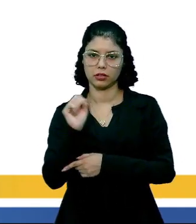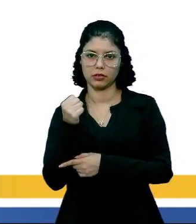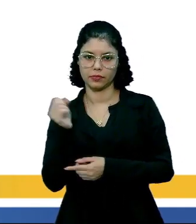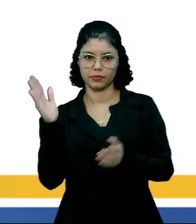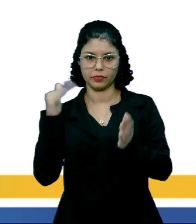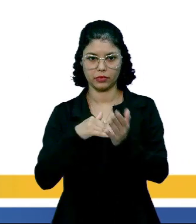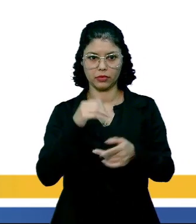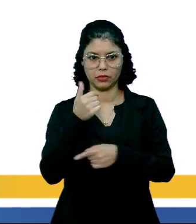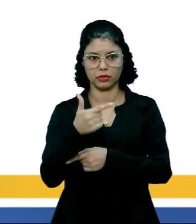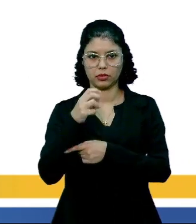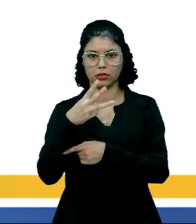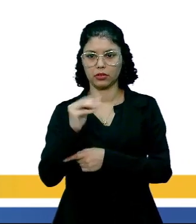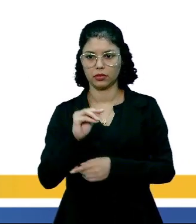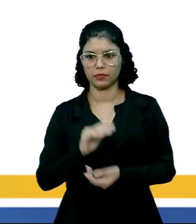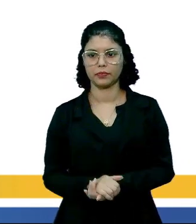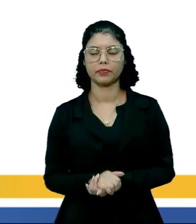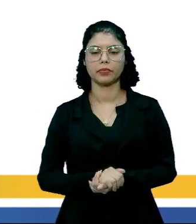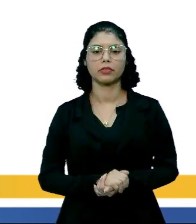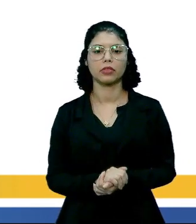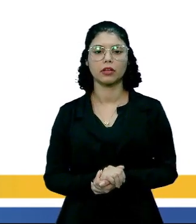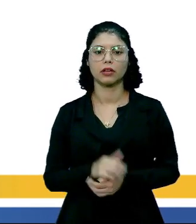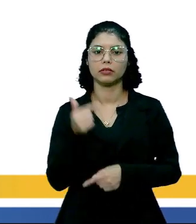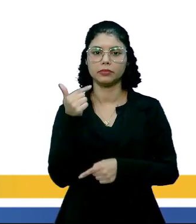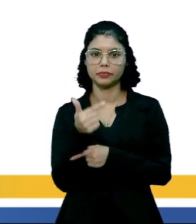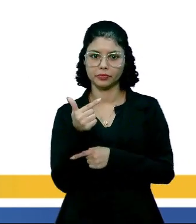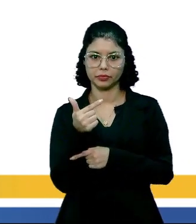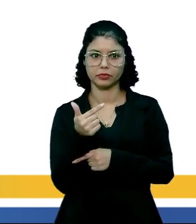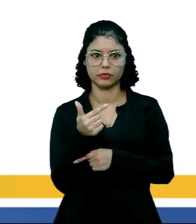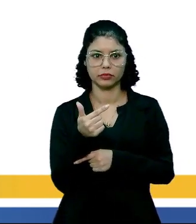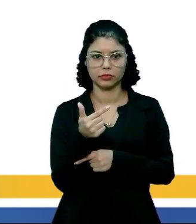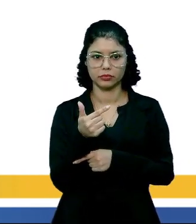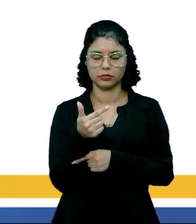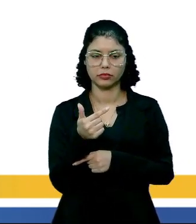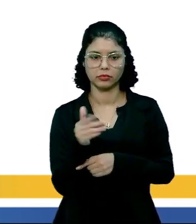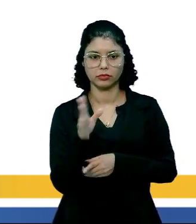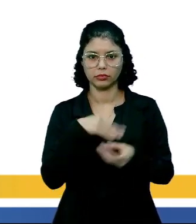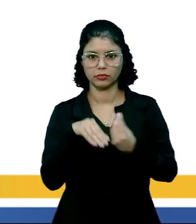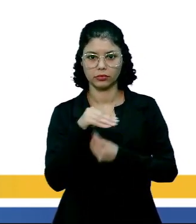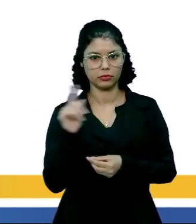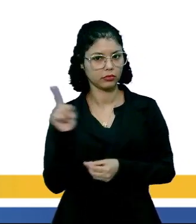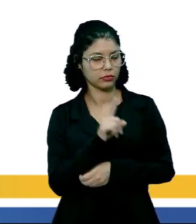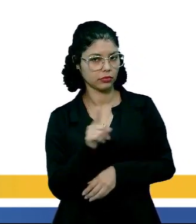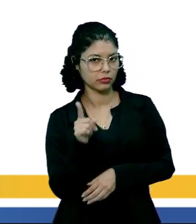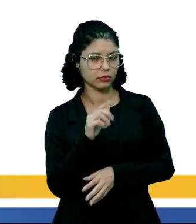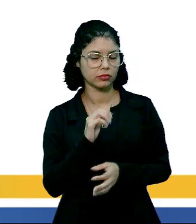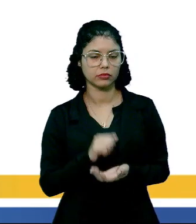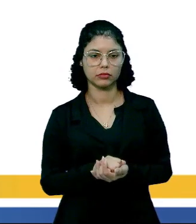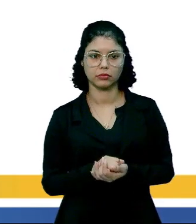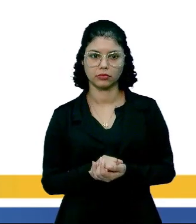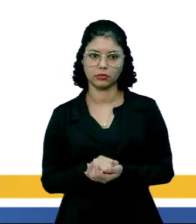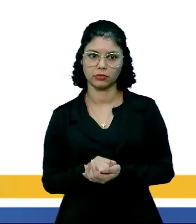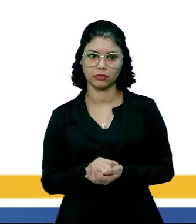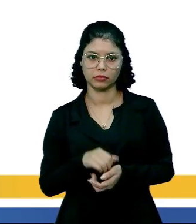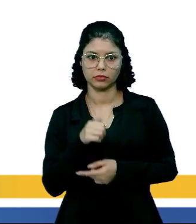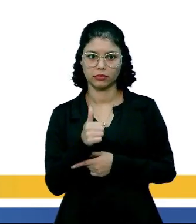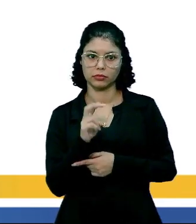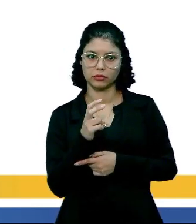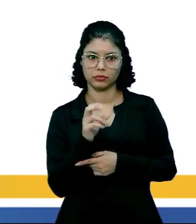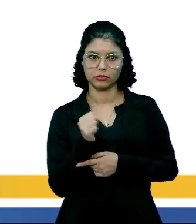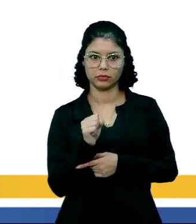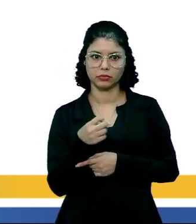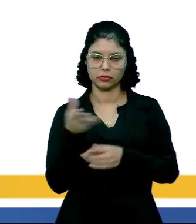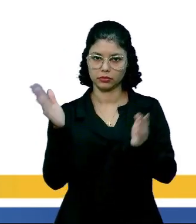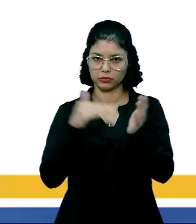a 230 e a energia 2 é a energia de ativação da reação não catalisada que vai de 158